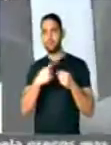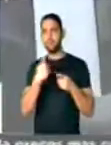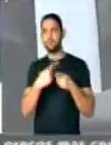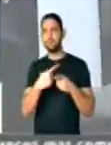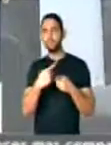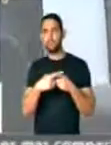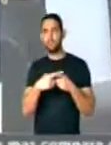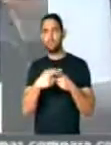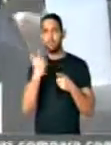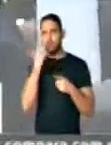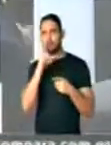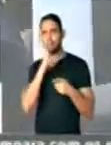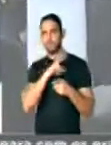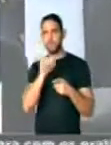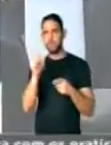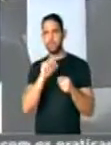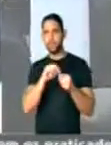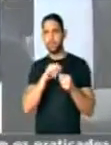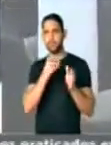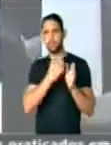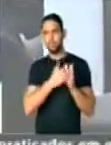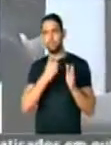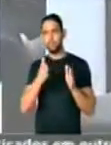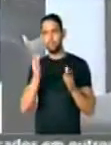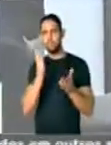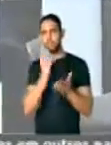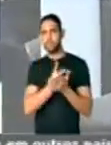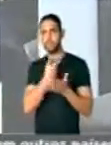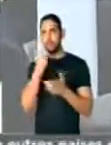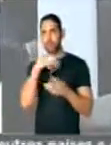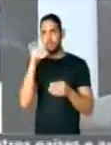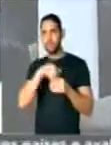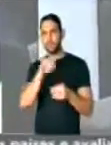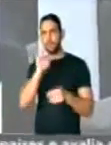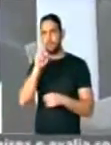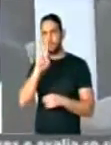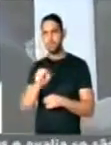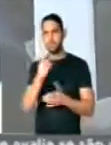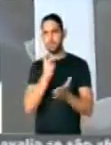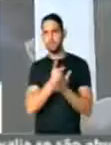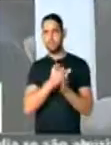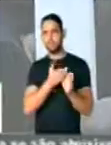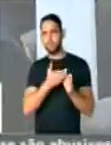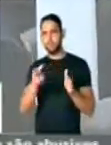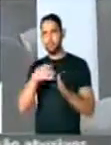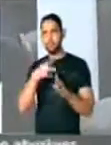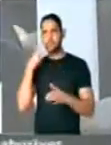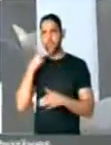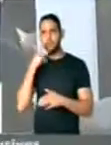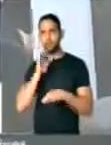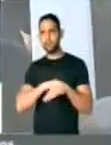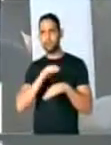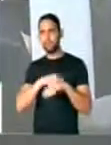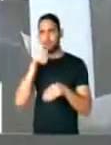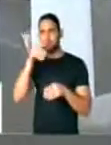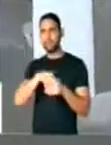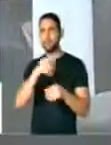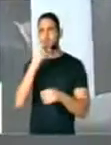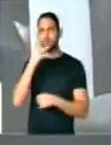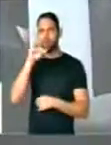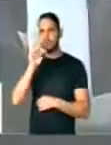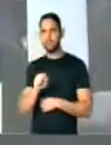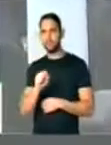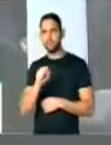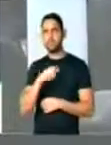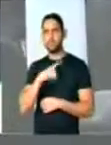por conseguir a proeza de ser eleito 8 vezes consecutivas, sendo mais votado 4